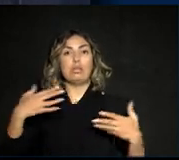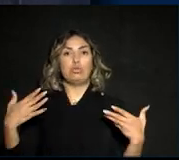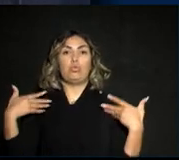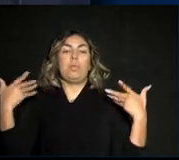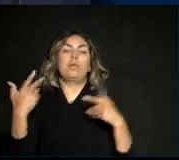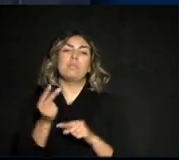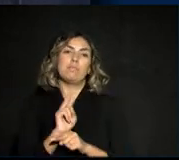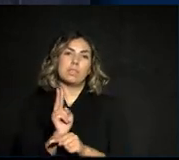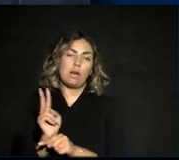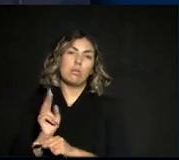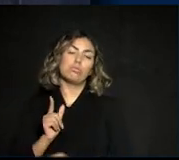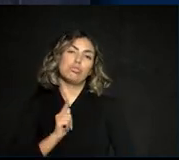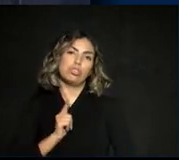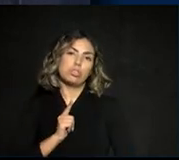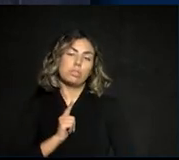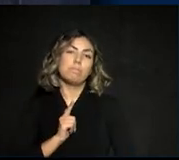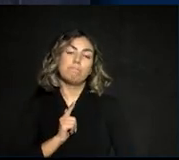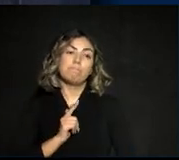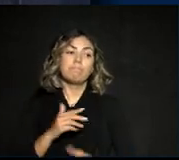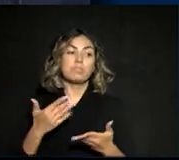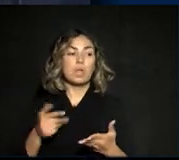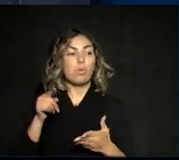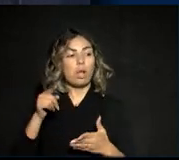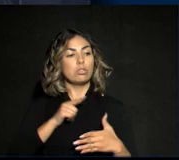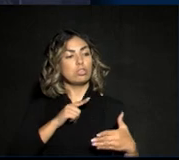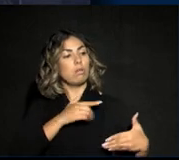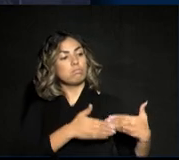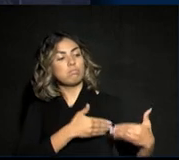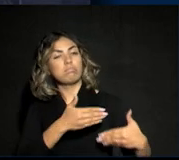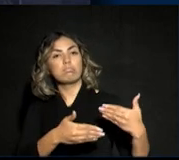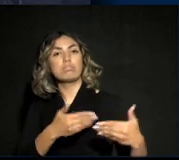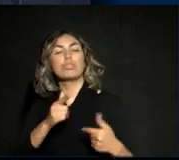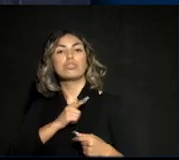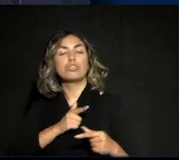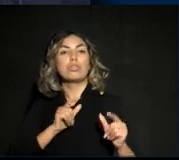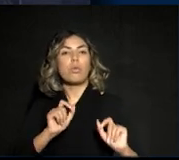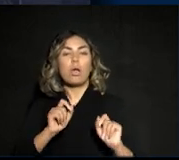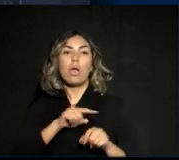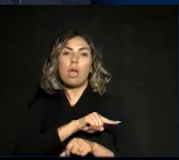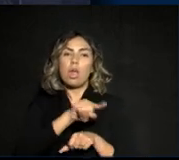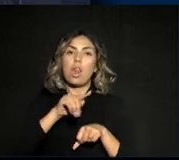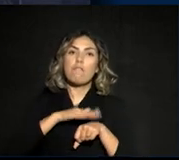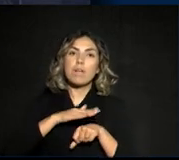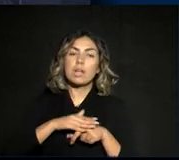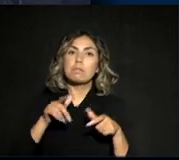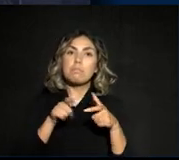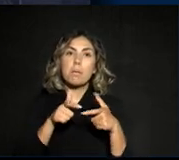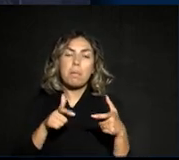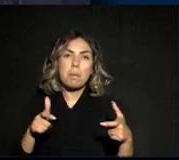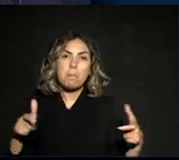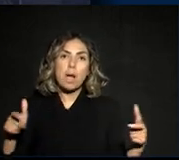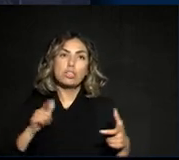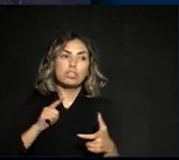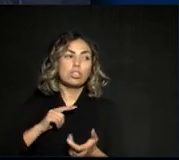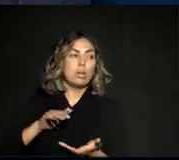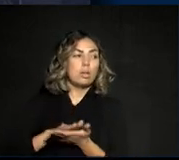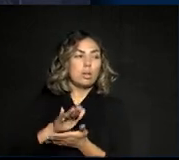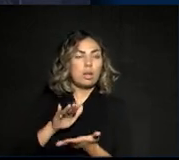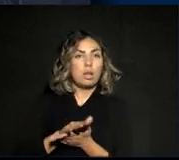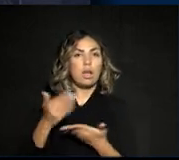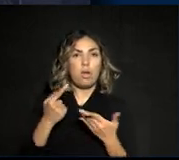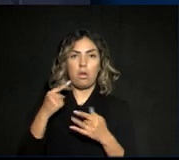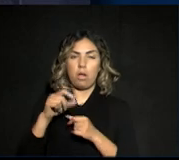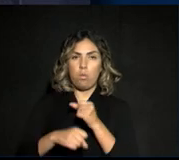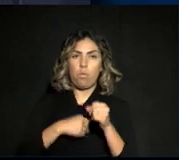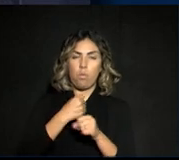tanto de fluxo quanto estoque. O que é fluxo é, com todas essas desonerações que foram feitas, essa expansão do gasto agora nessa segunda metade